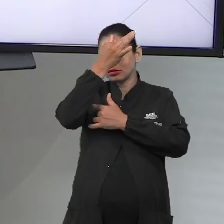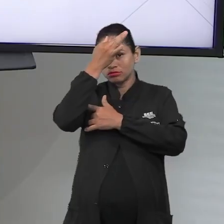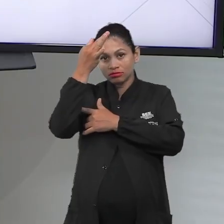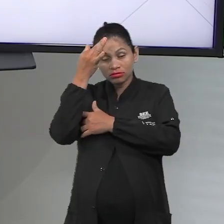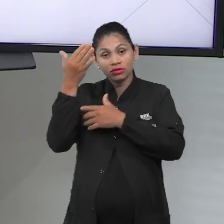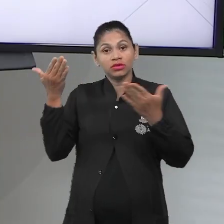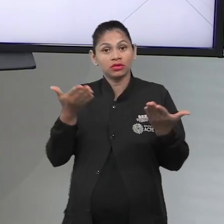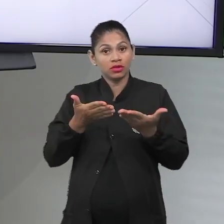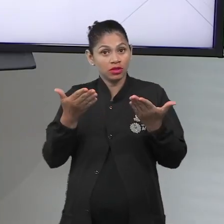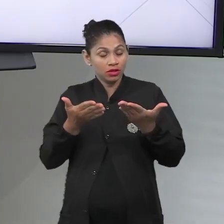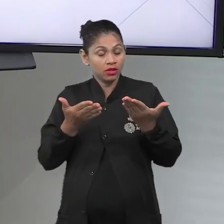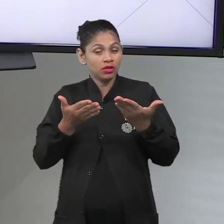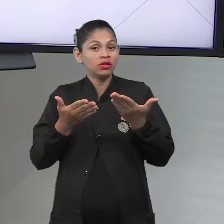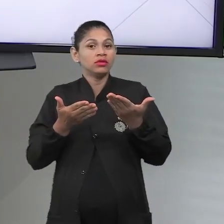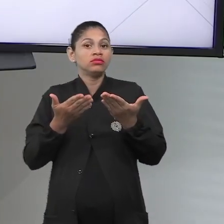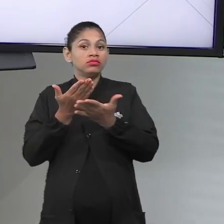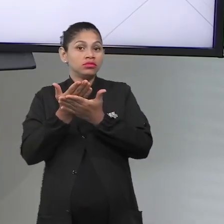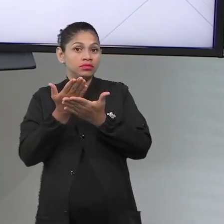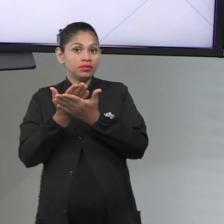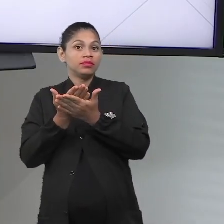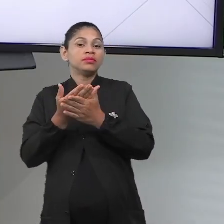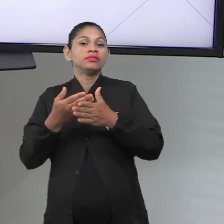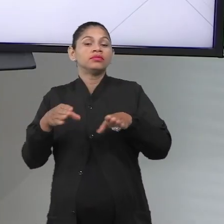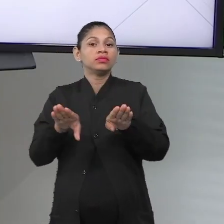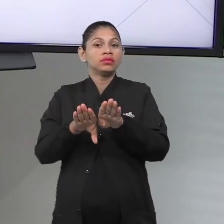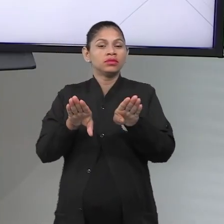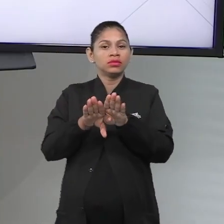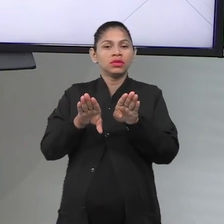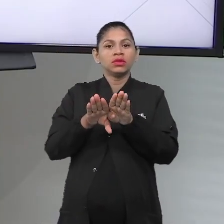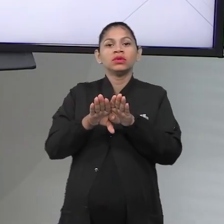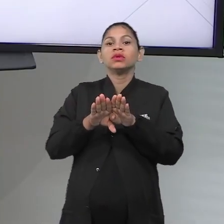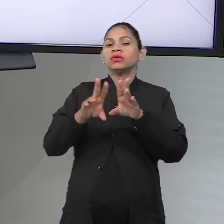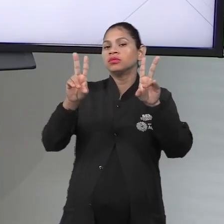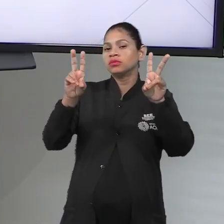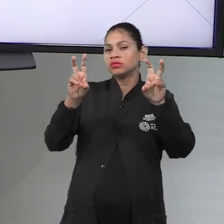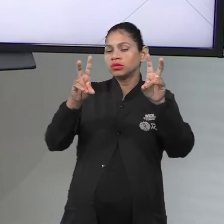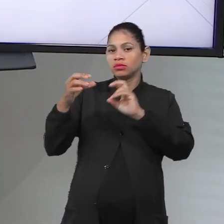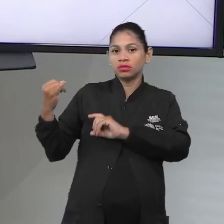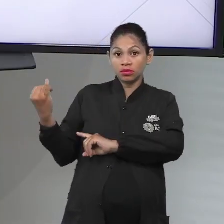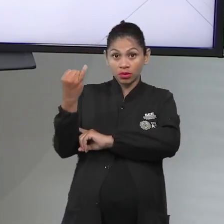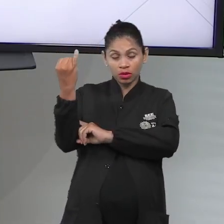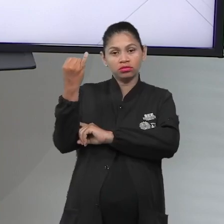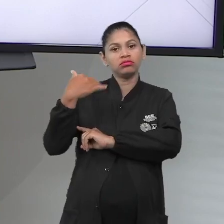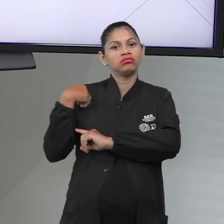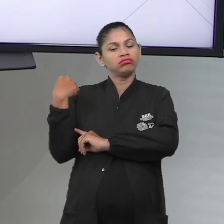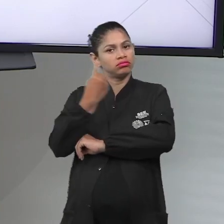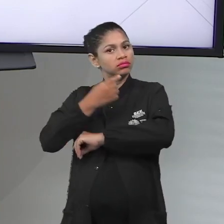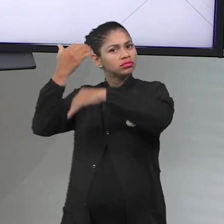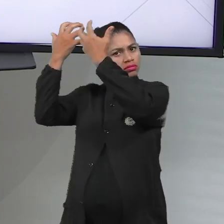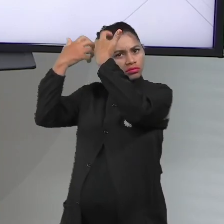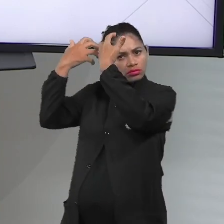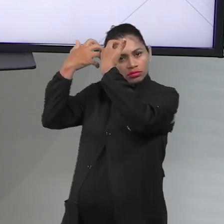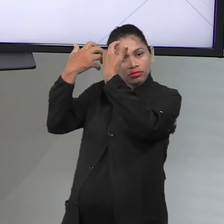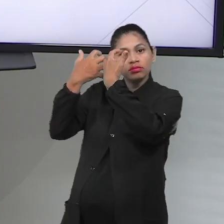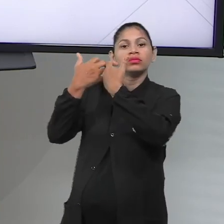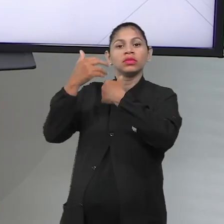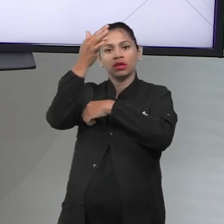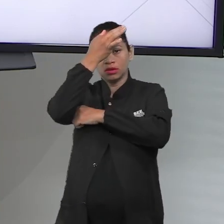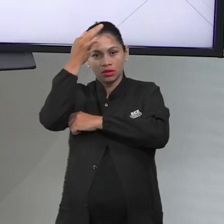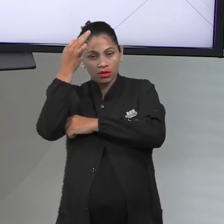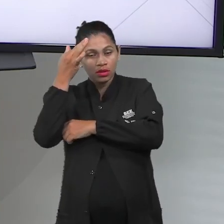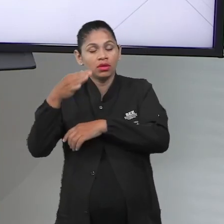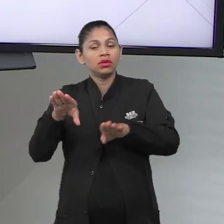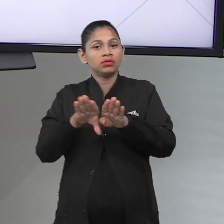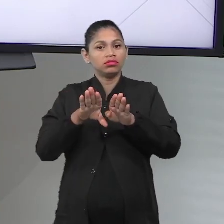trabalhar também com um assunto que é de vital importância para a nossa reflexão, tanto para a filosofia como